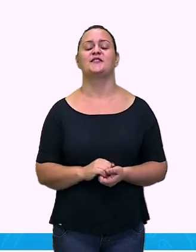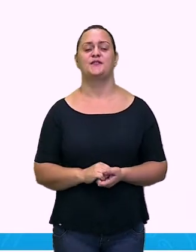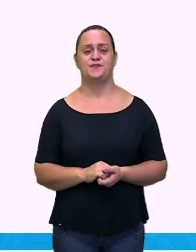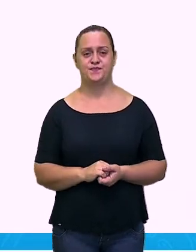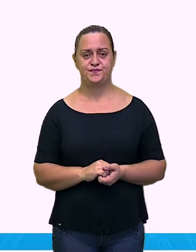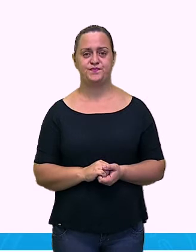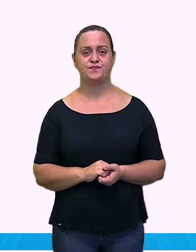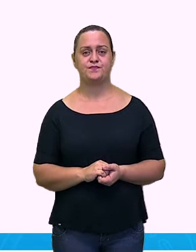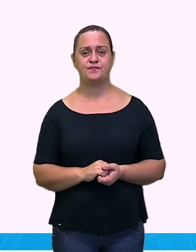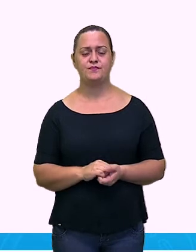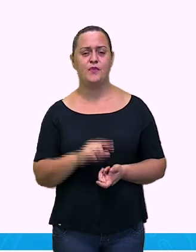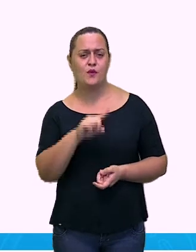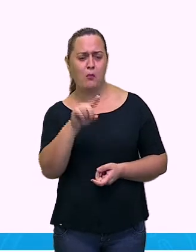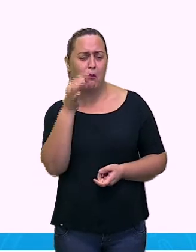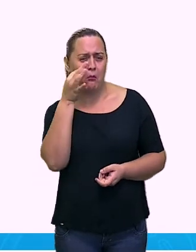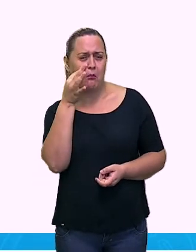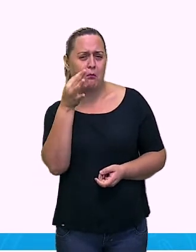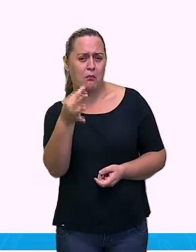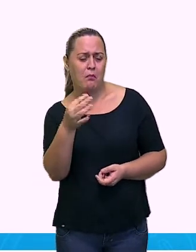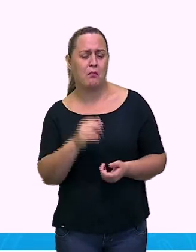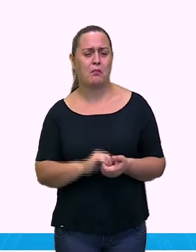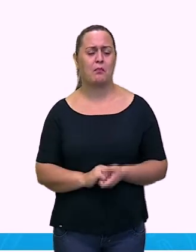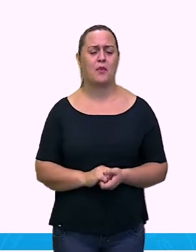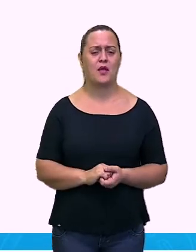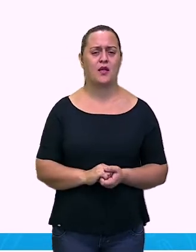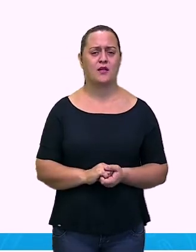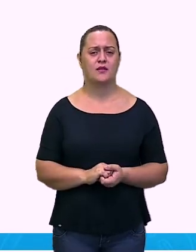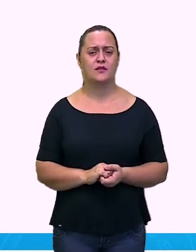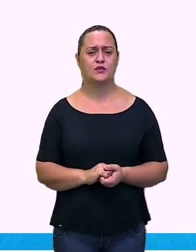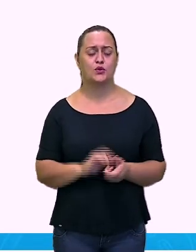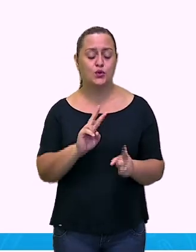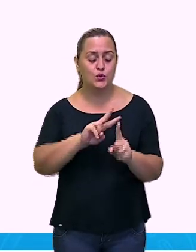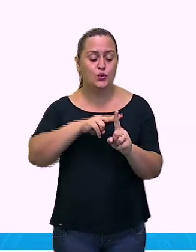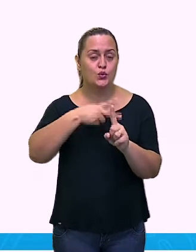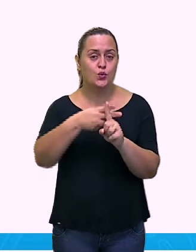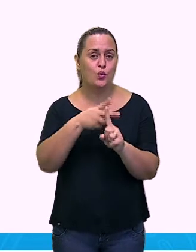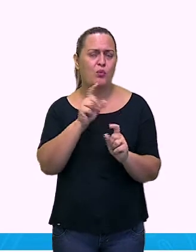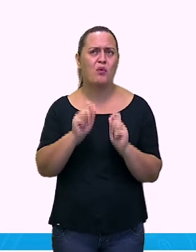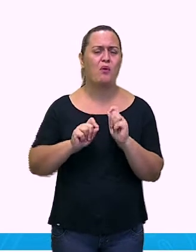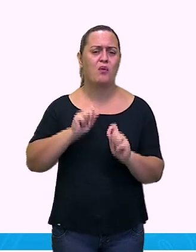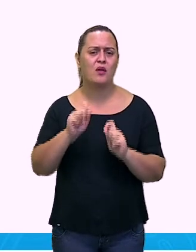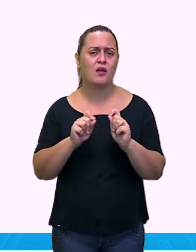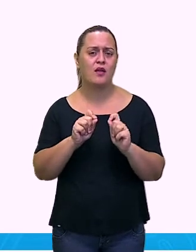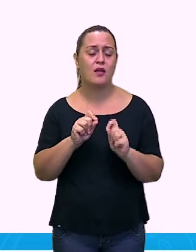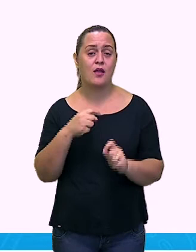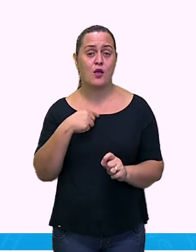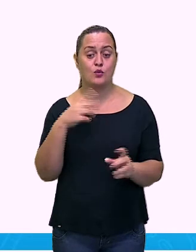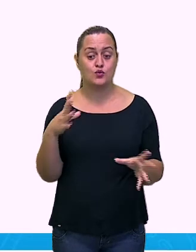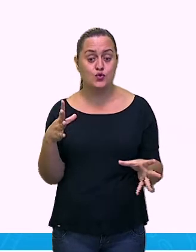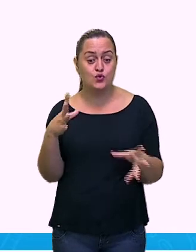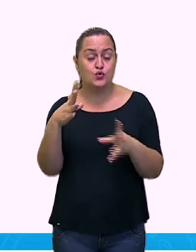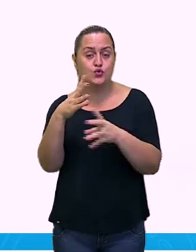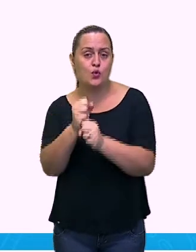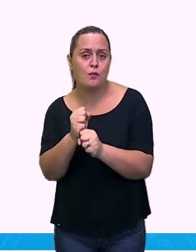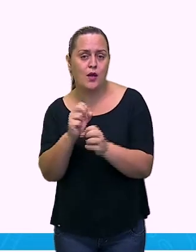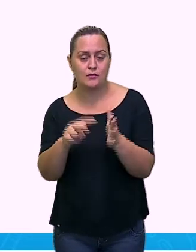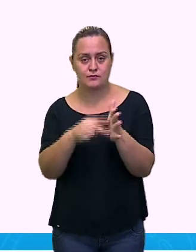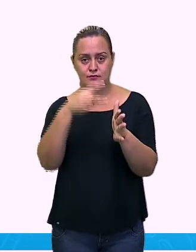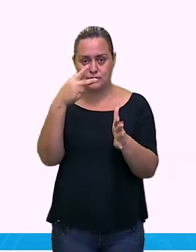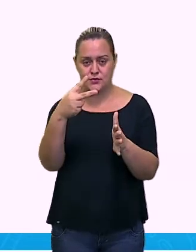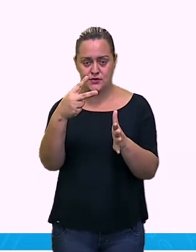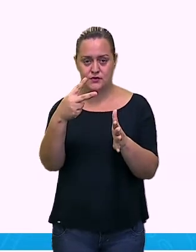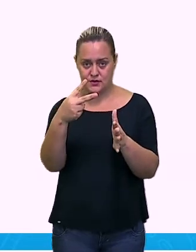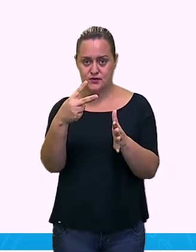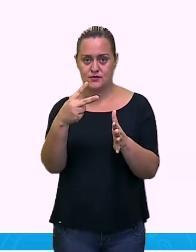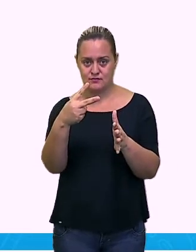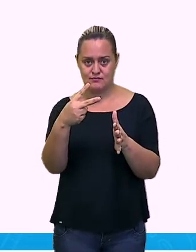então vocês perceberam que o dobro é quando eu somo duas vezes agora que eu